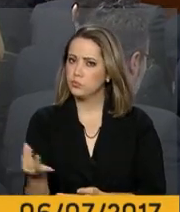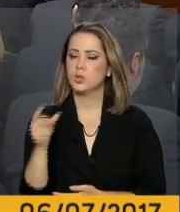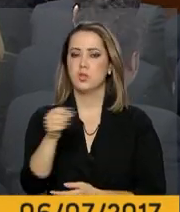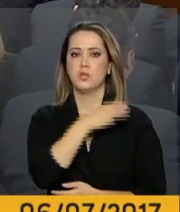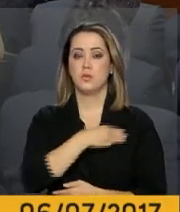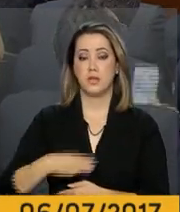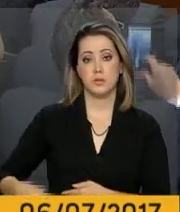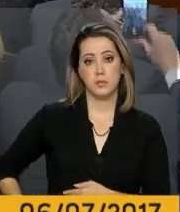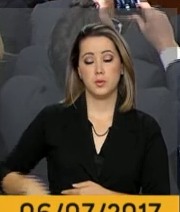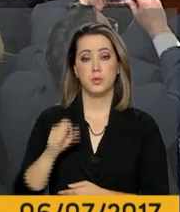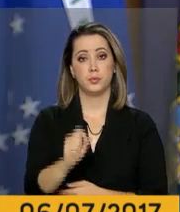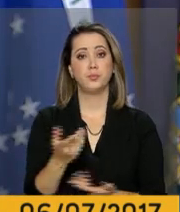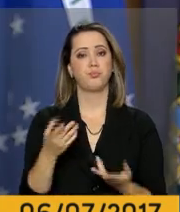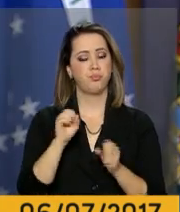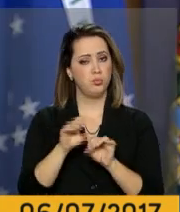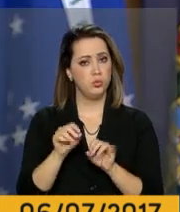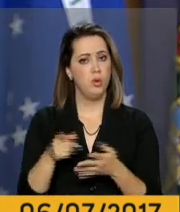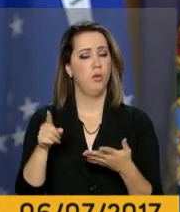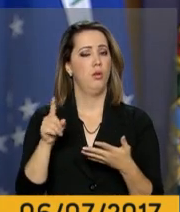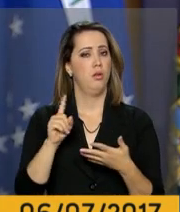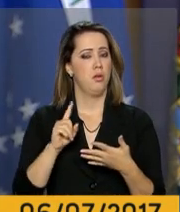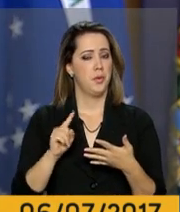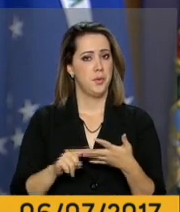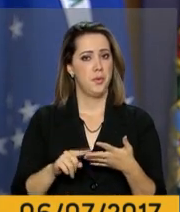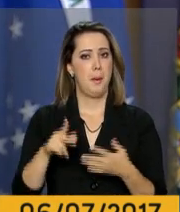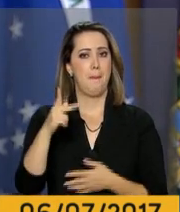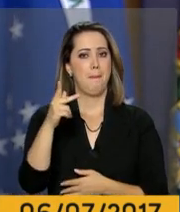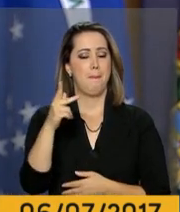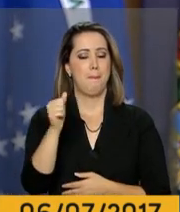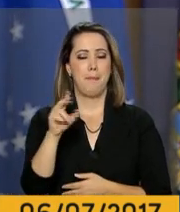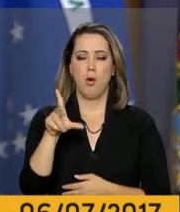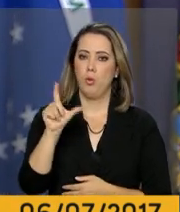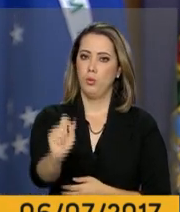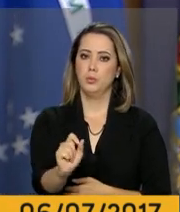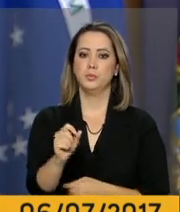mendonça rock castro